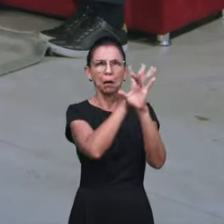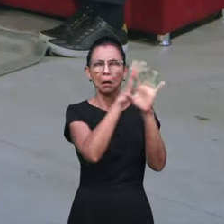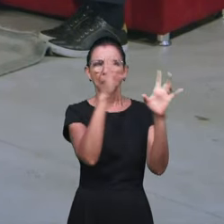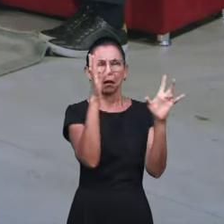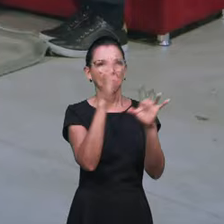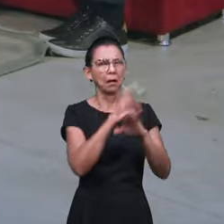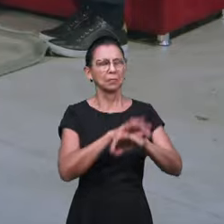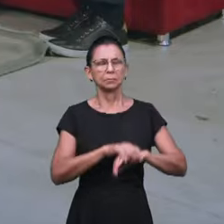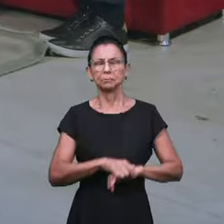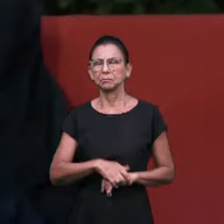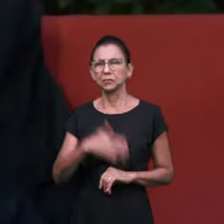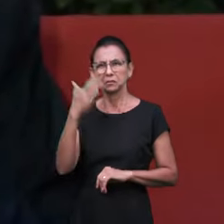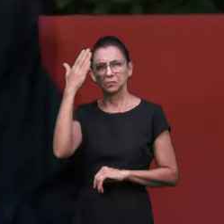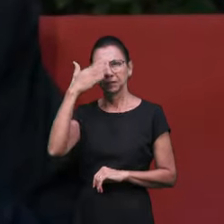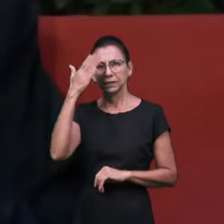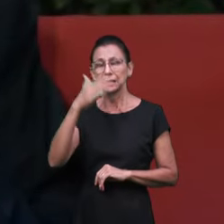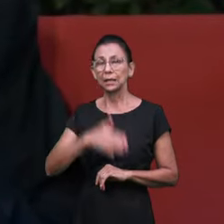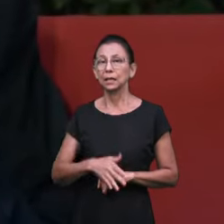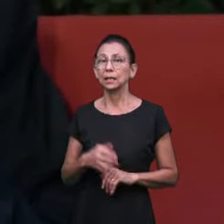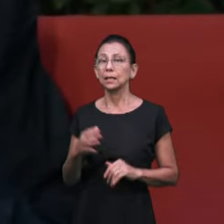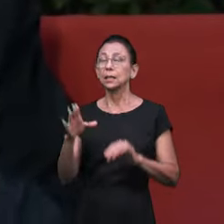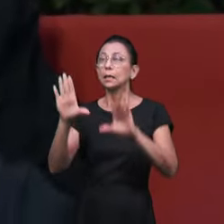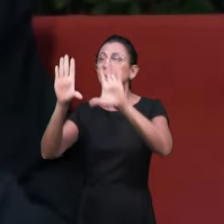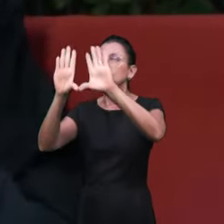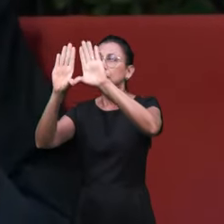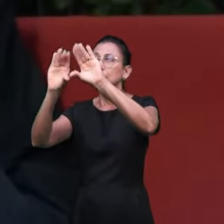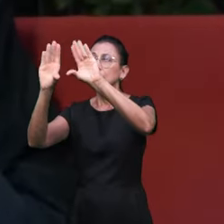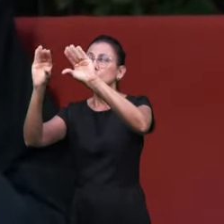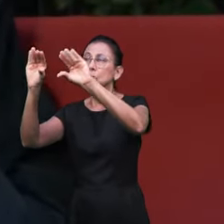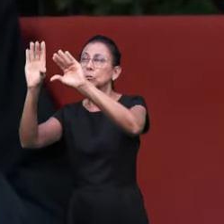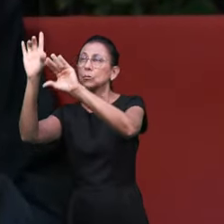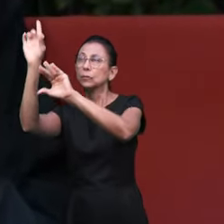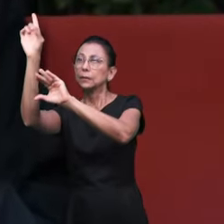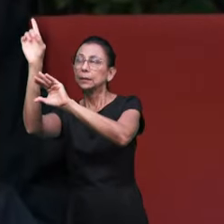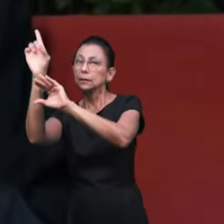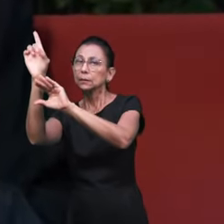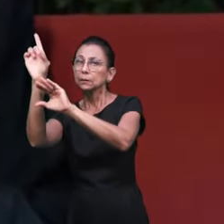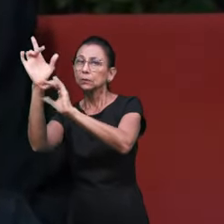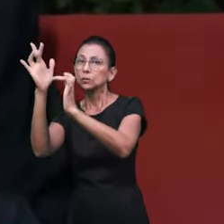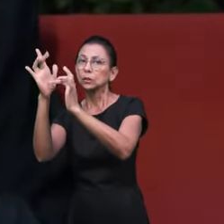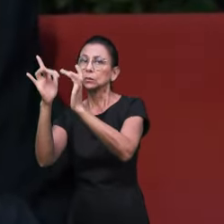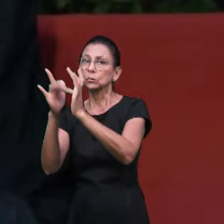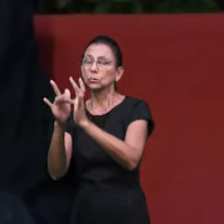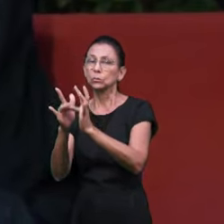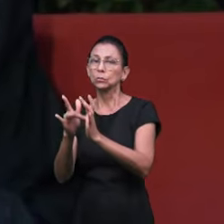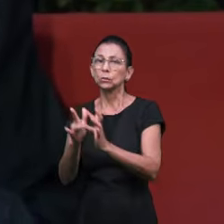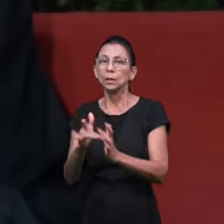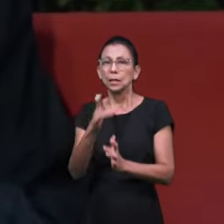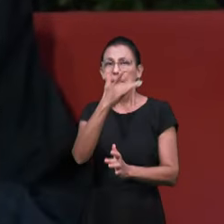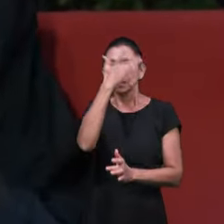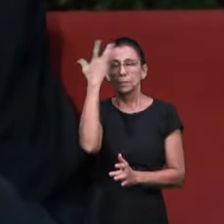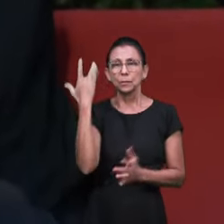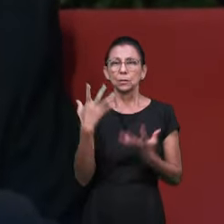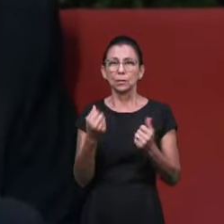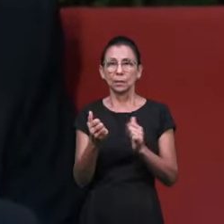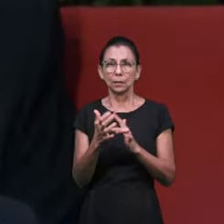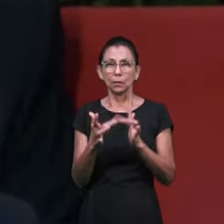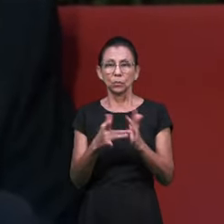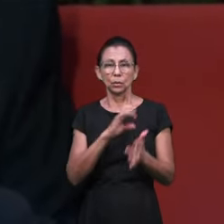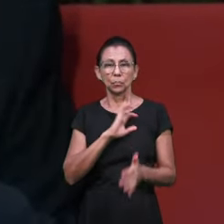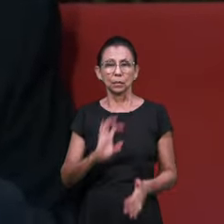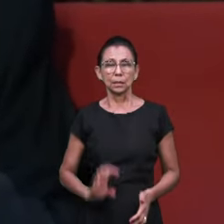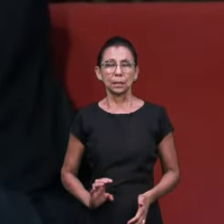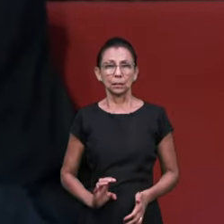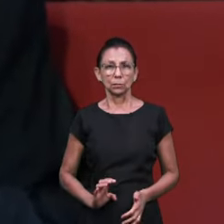Jesus voltará entre nuvens, os mortos em Cristo ressuscitarão primeiro, nós os